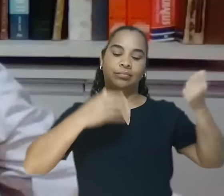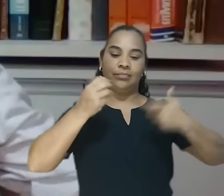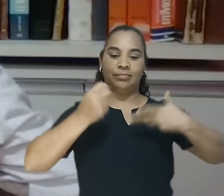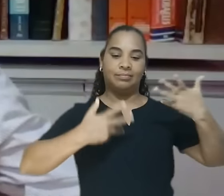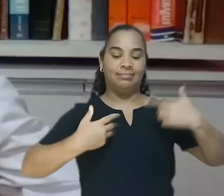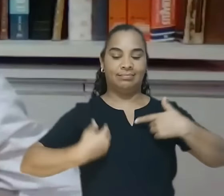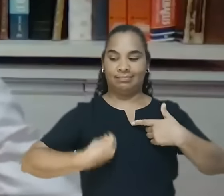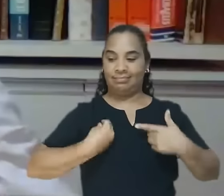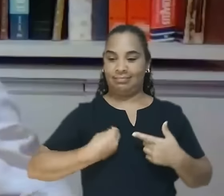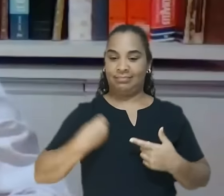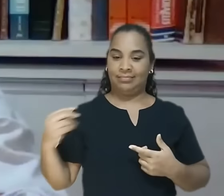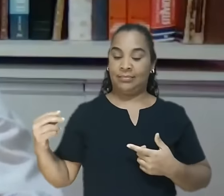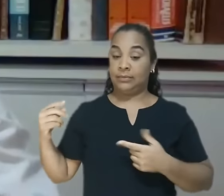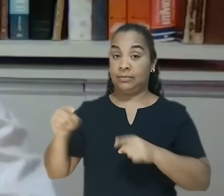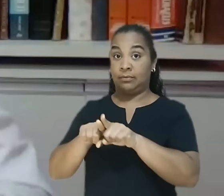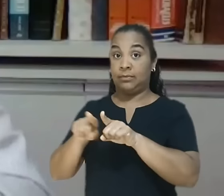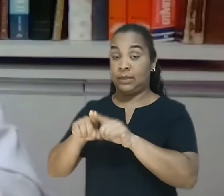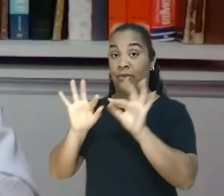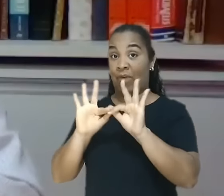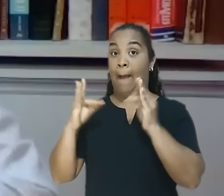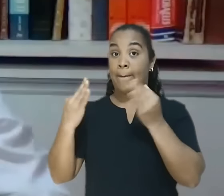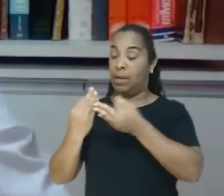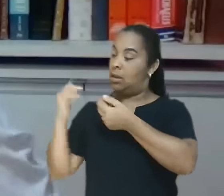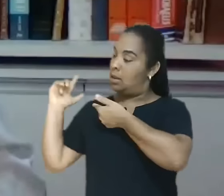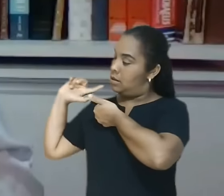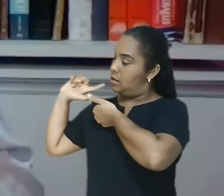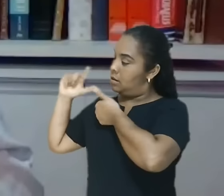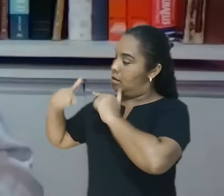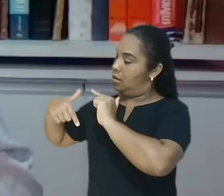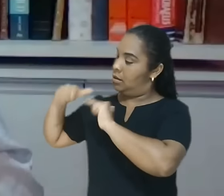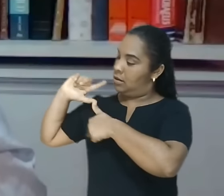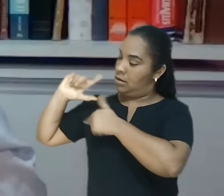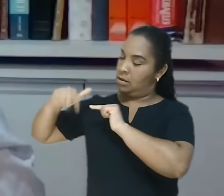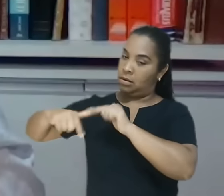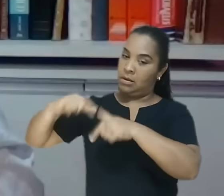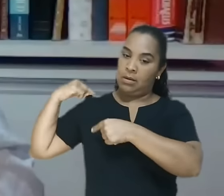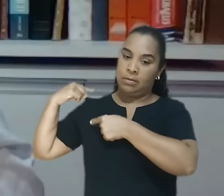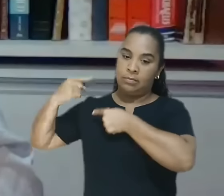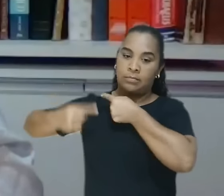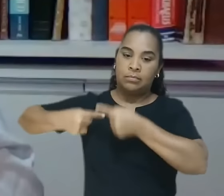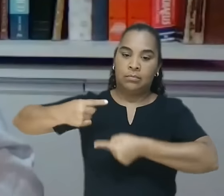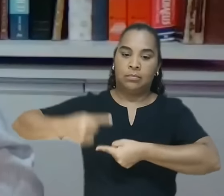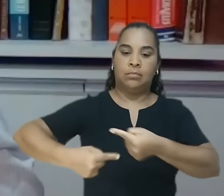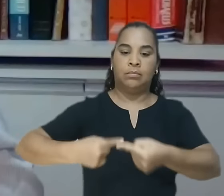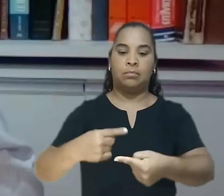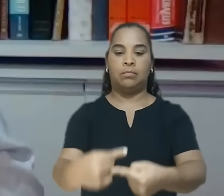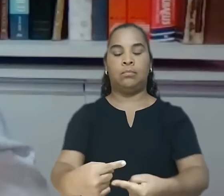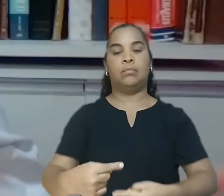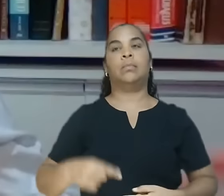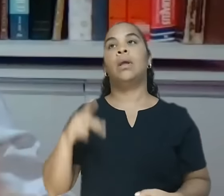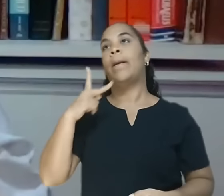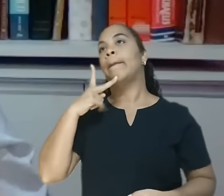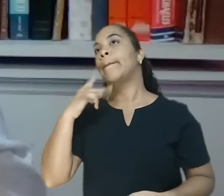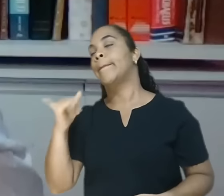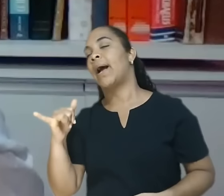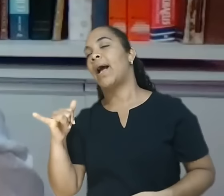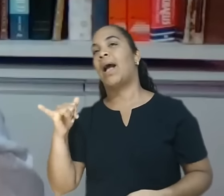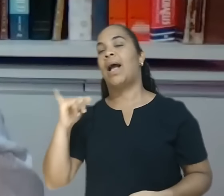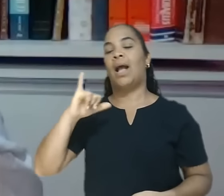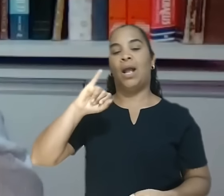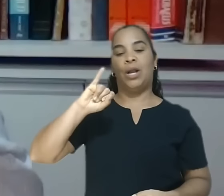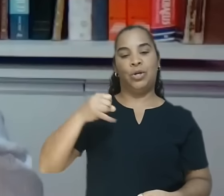ele Descende de Abraão De Davi E termina Como filho Maria e José Completando